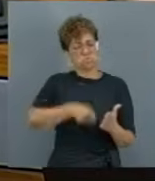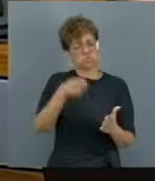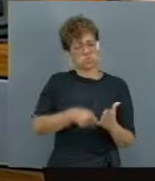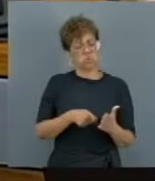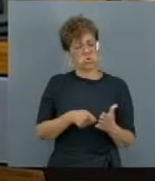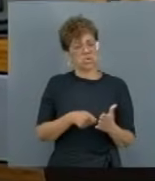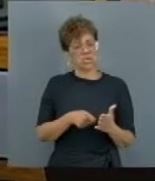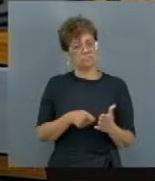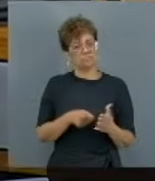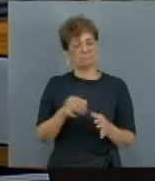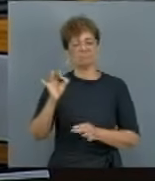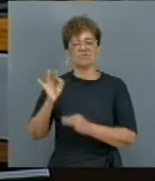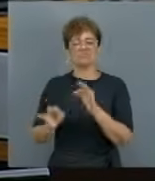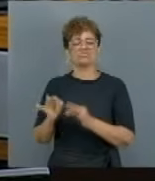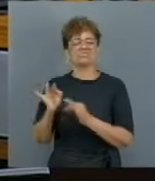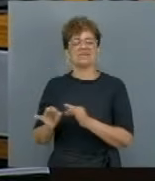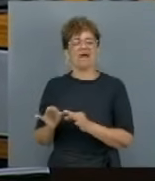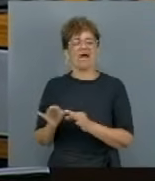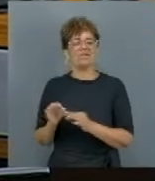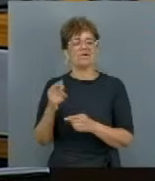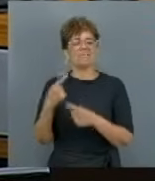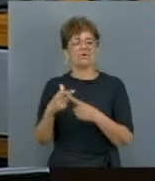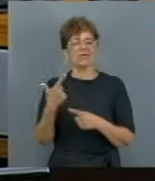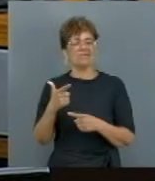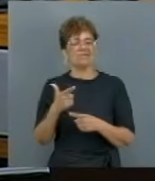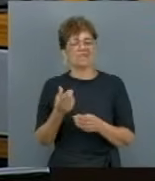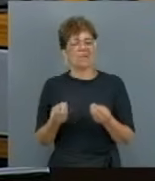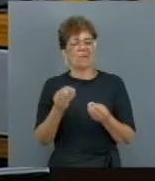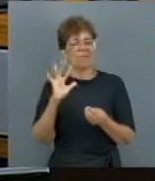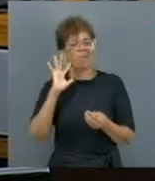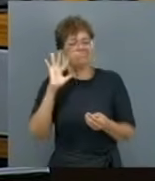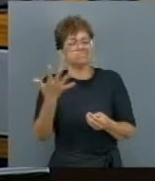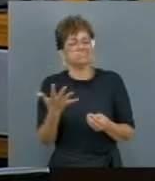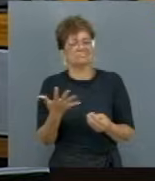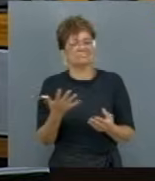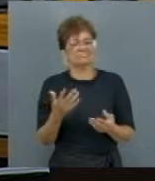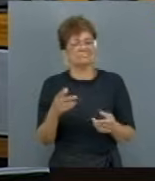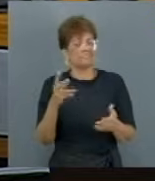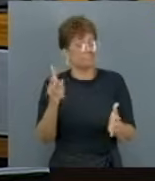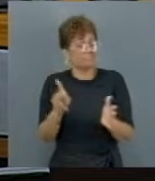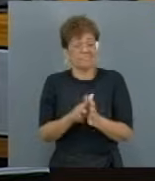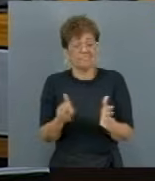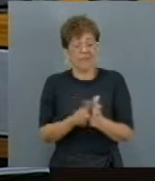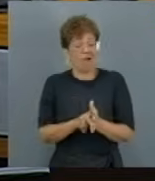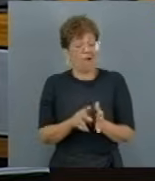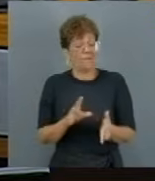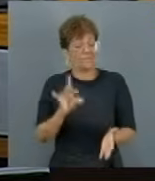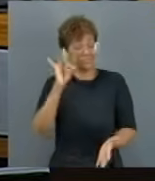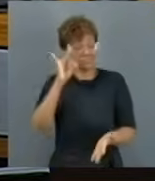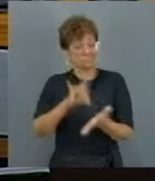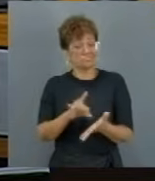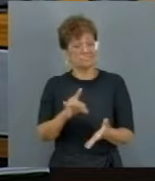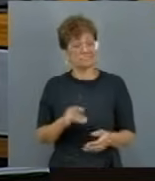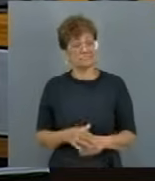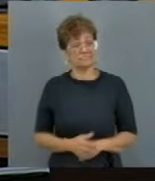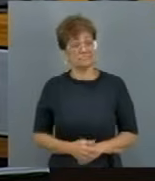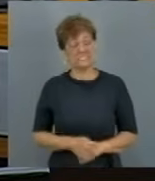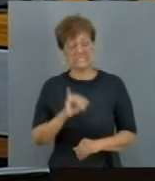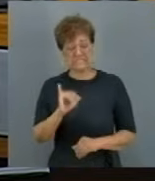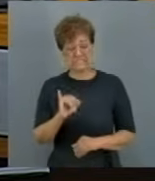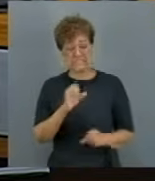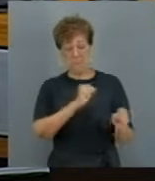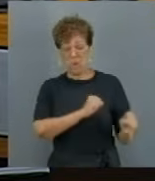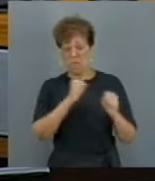recorrer. E todo poder absoluto gera corrupção absoluta. Mas se o poder não